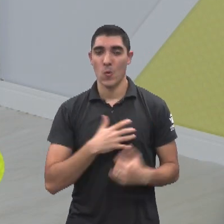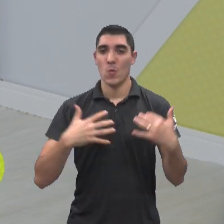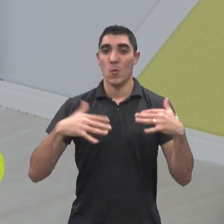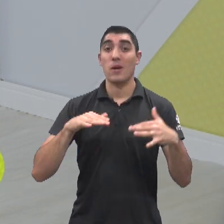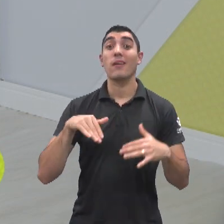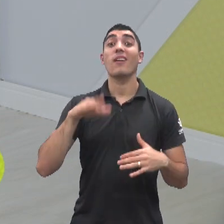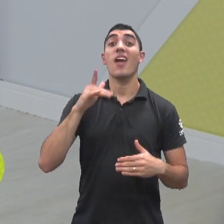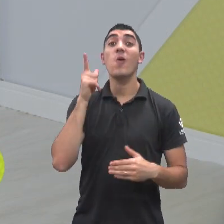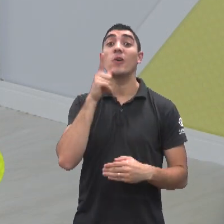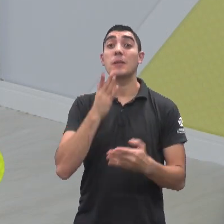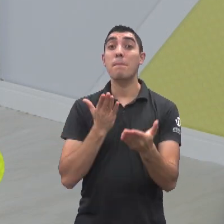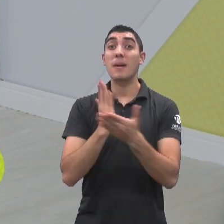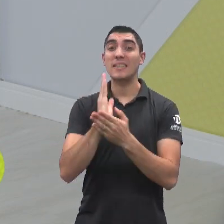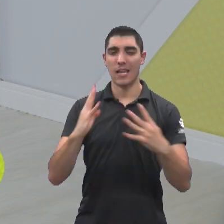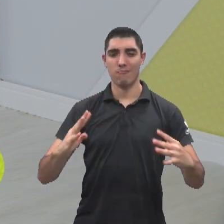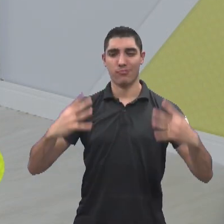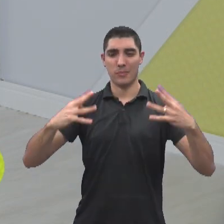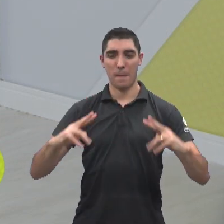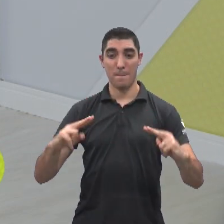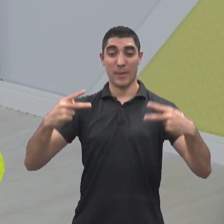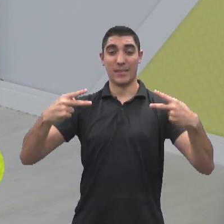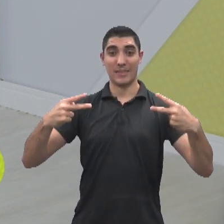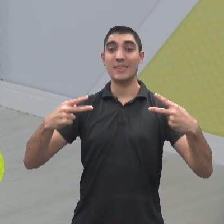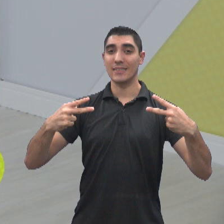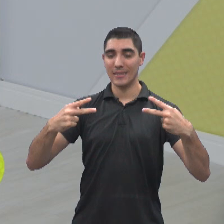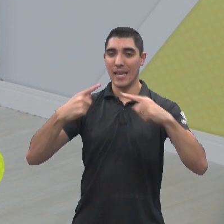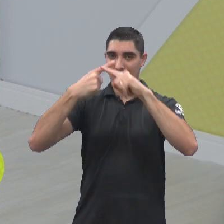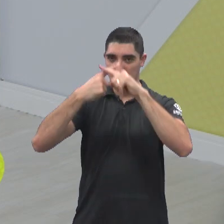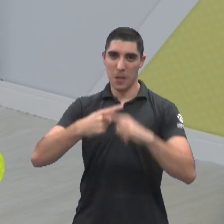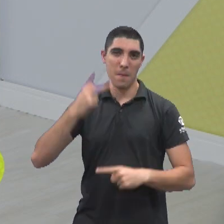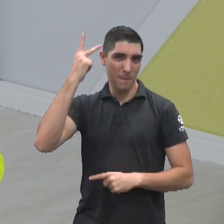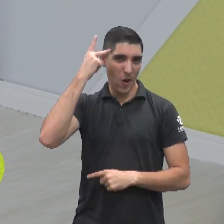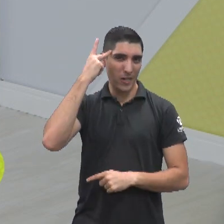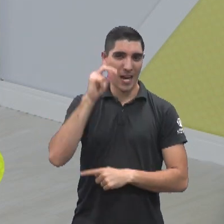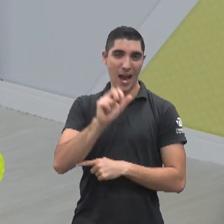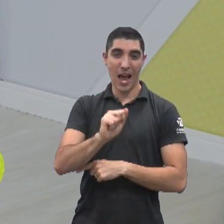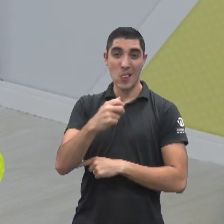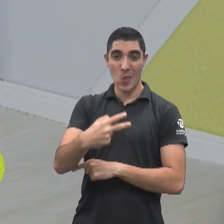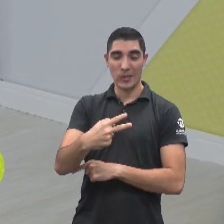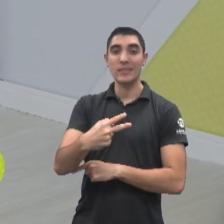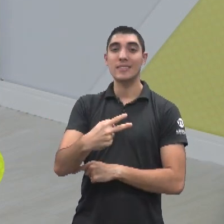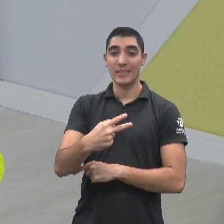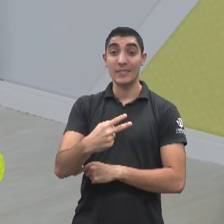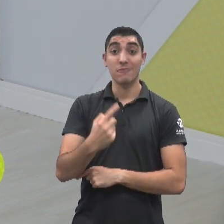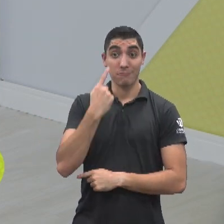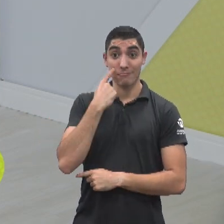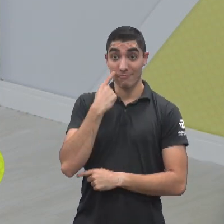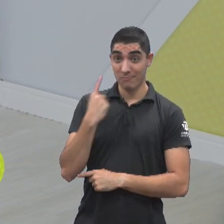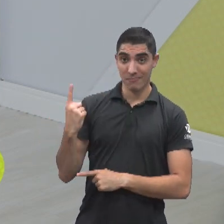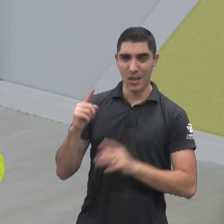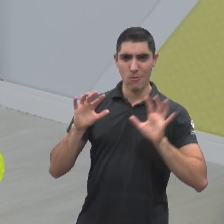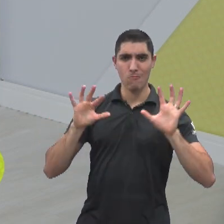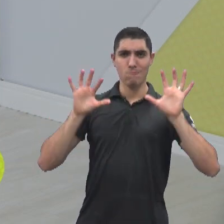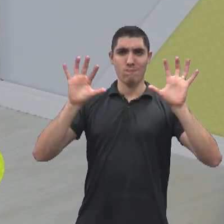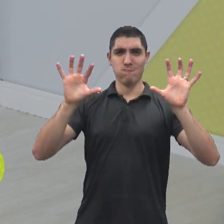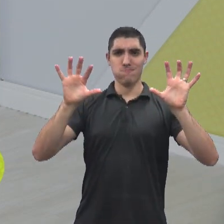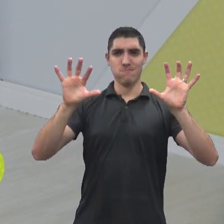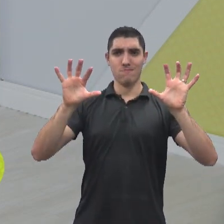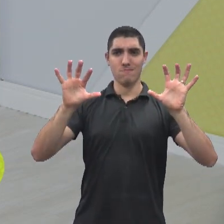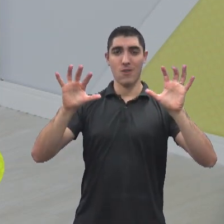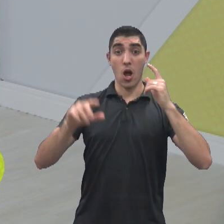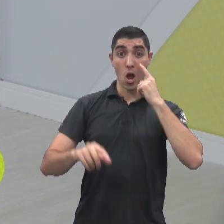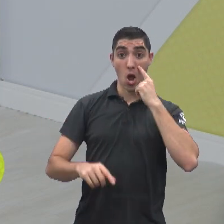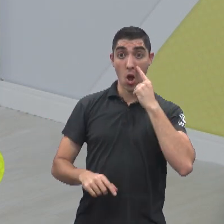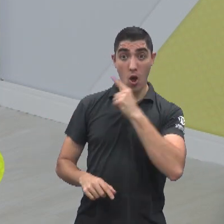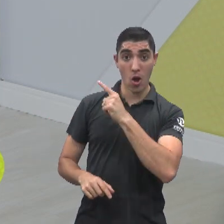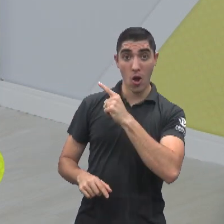avança para as semifinais do Campeonato Paulista da Série A2 e quem vai ficar pelo caminho. Coloca aqui aquela arte bonita que não é o